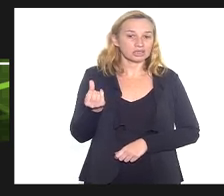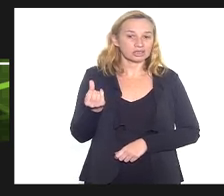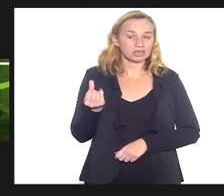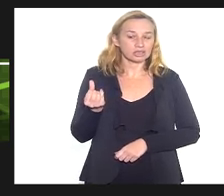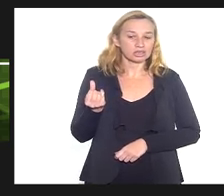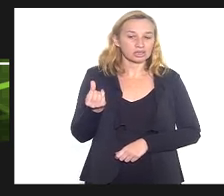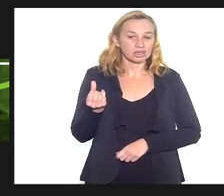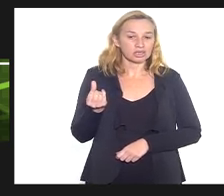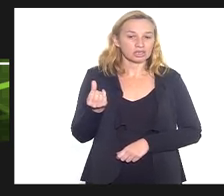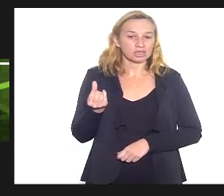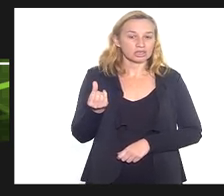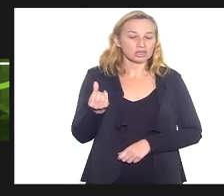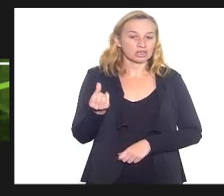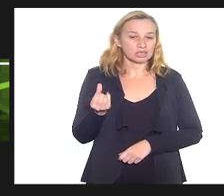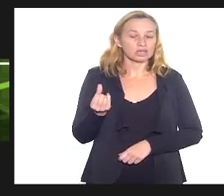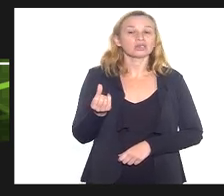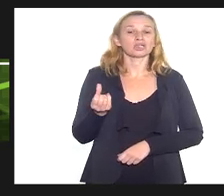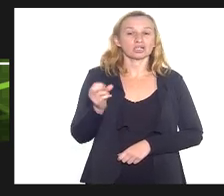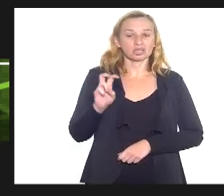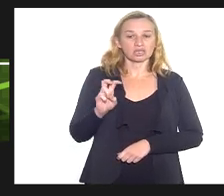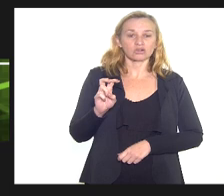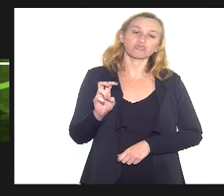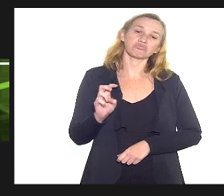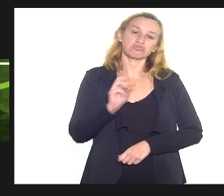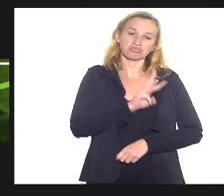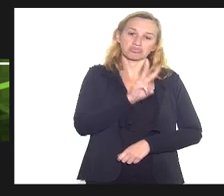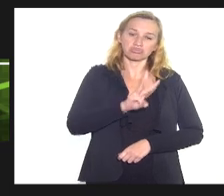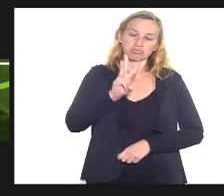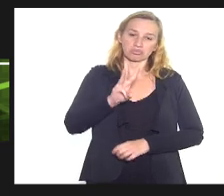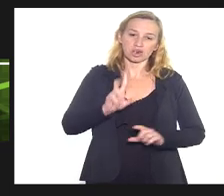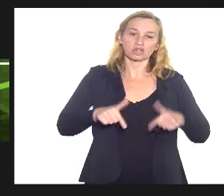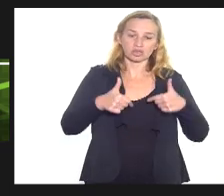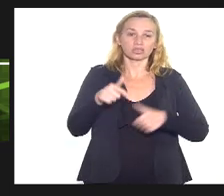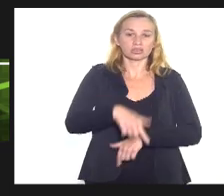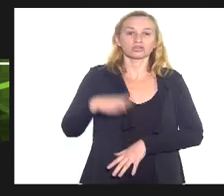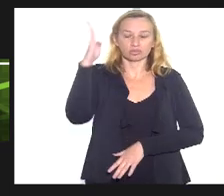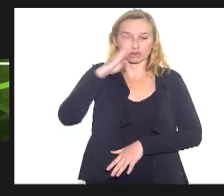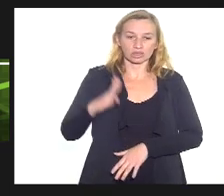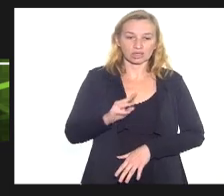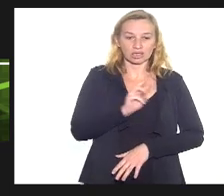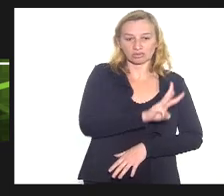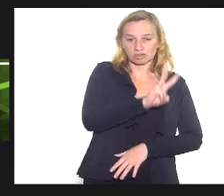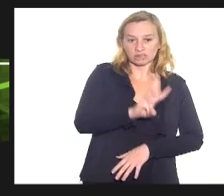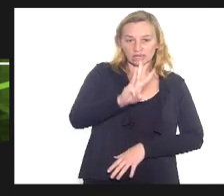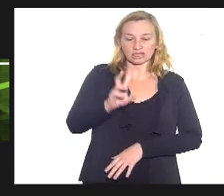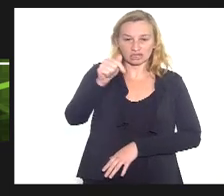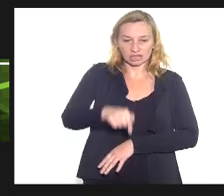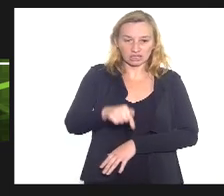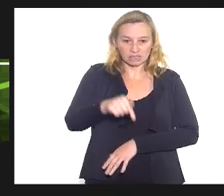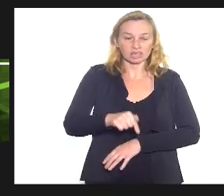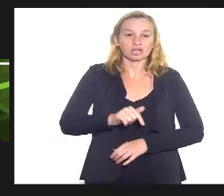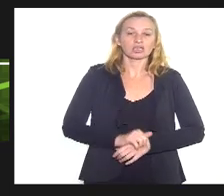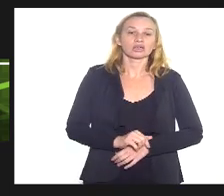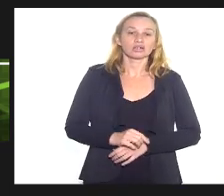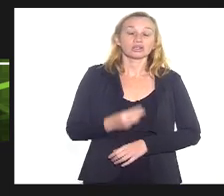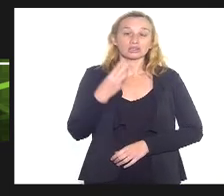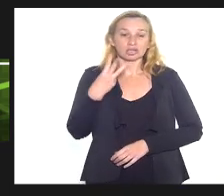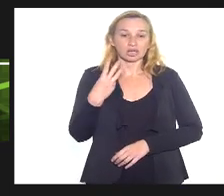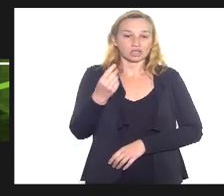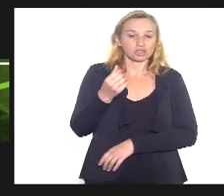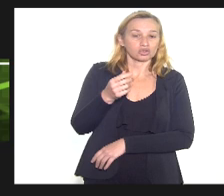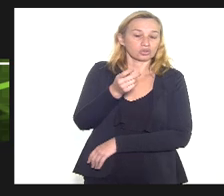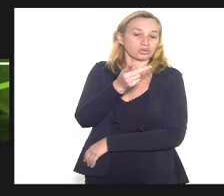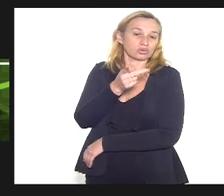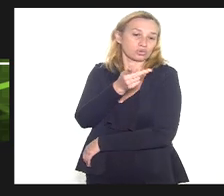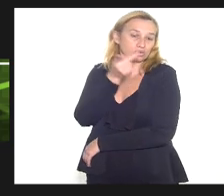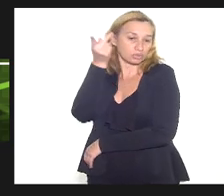cinco sites operacionais aqui no Brasil. São 3 sites operacionais no estado de São Paulo,